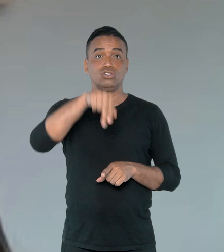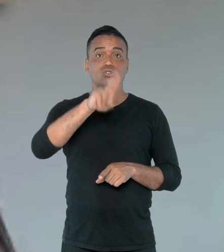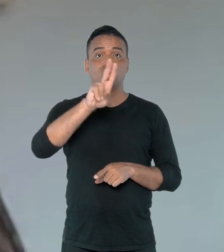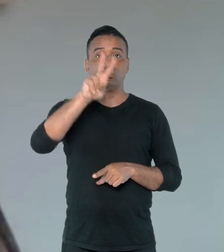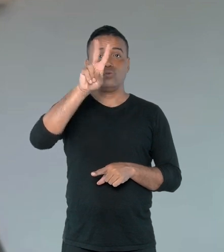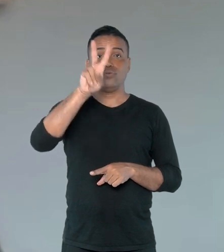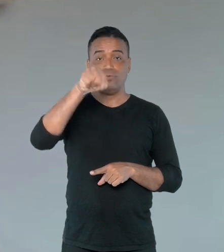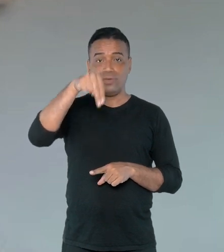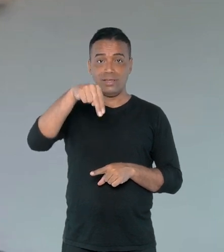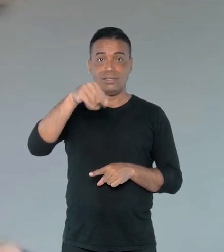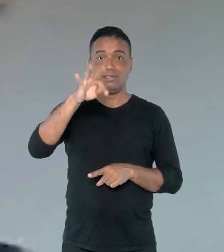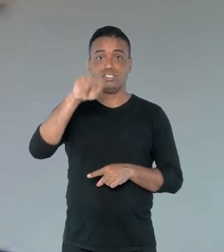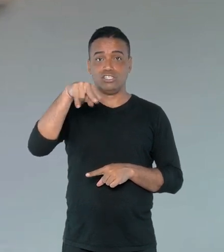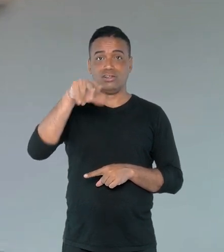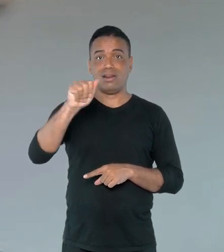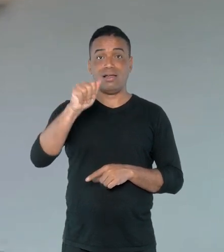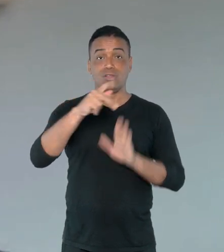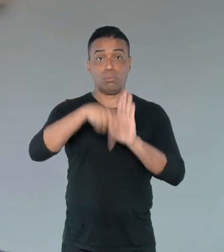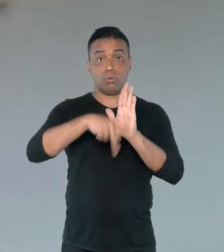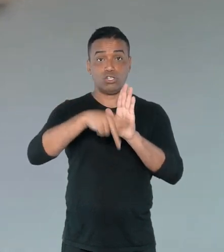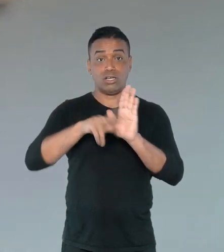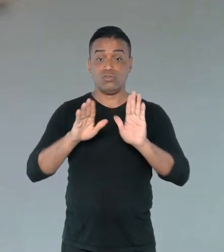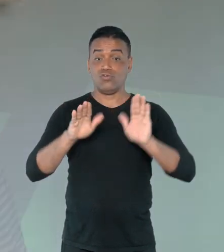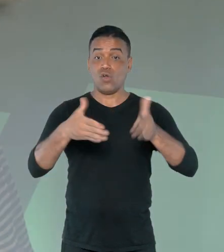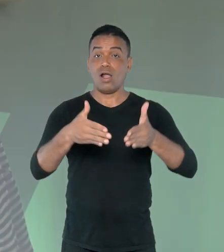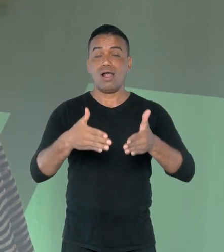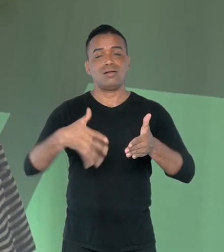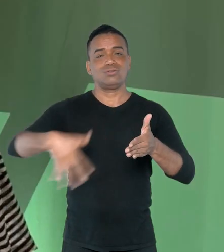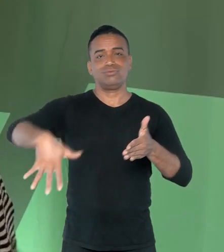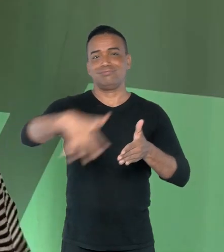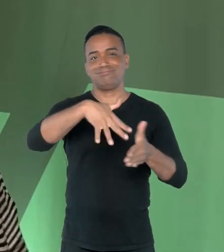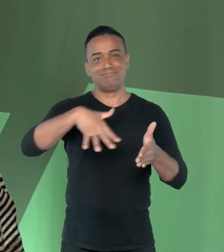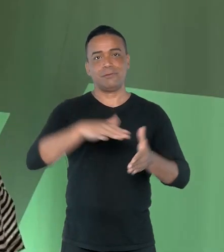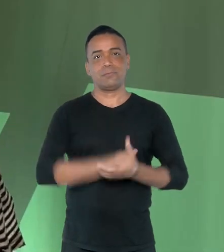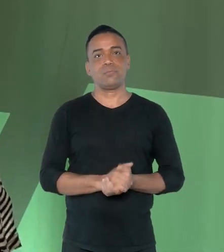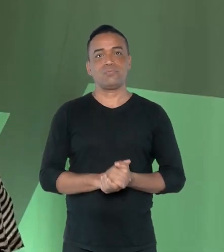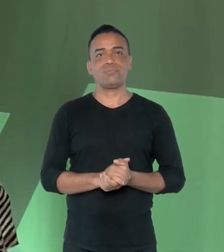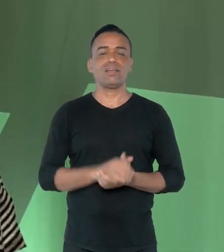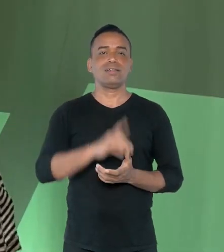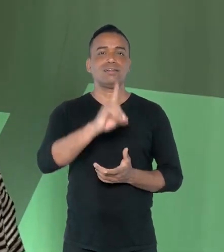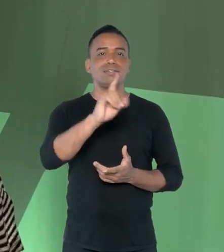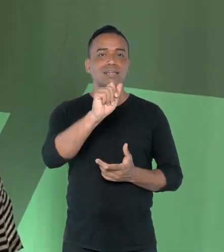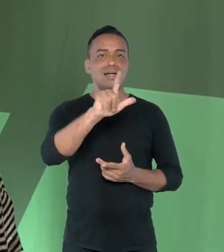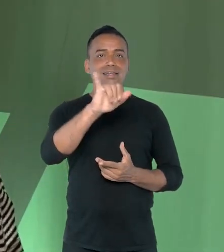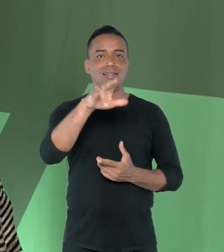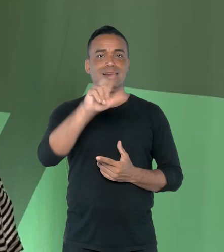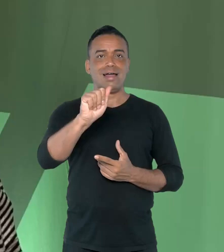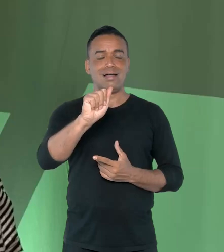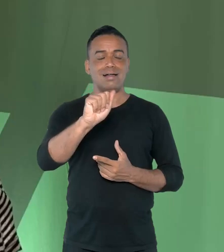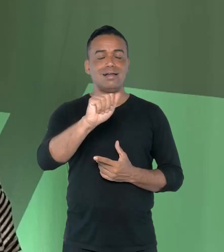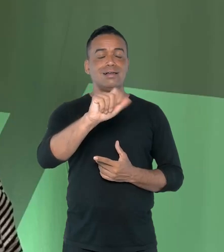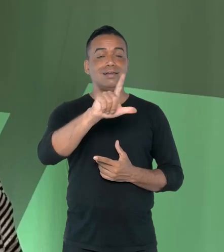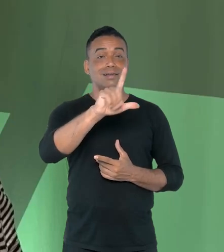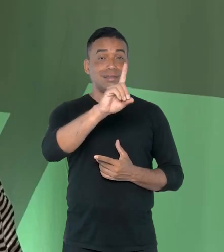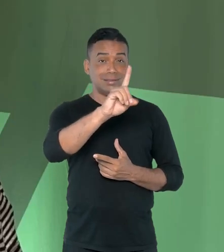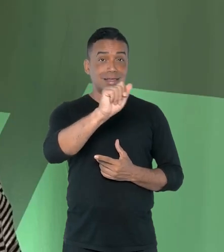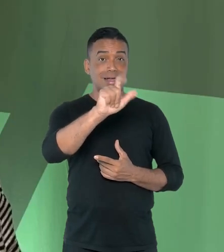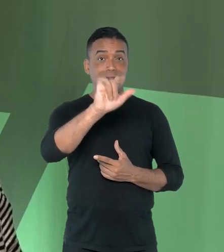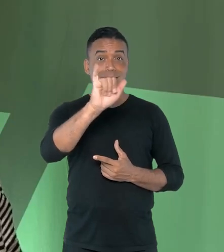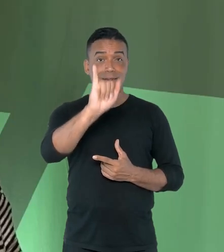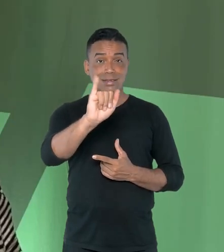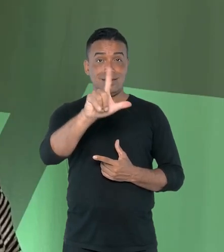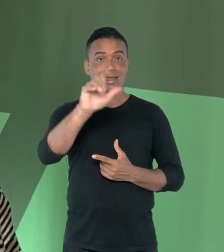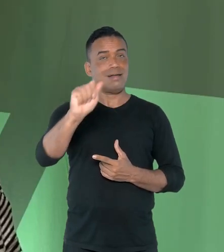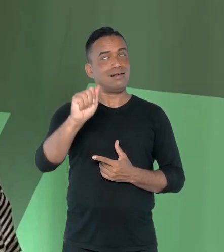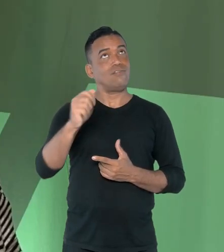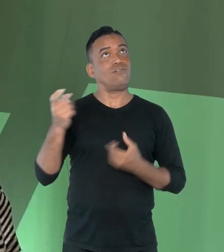Então, é um projeto específico para esse público. Dalila, voltando agora um pouco a respeito da sua